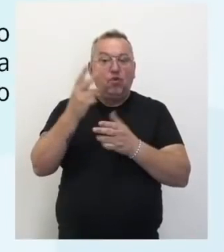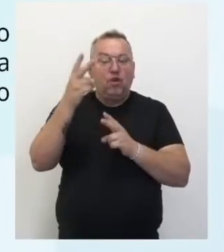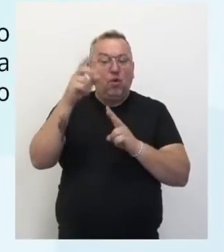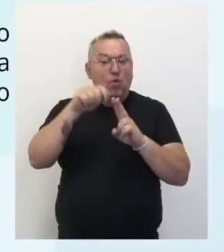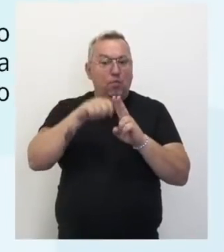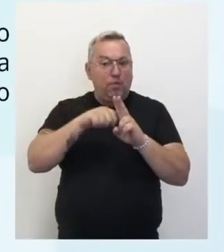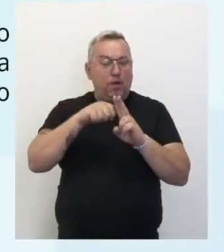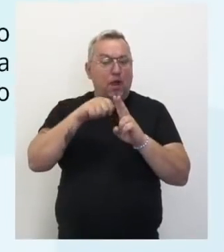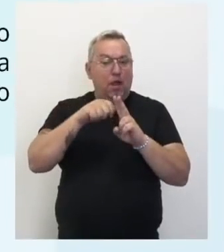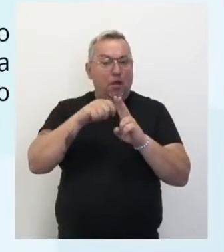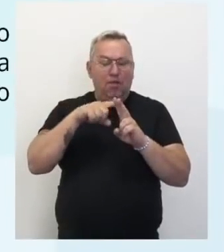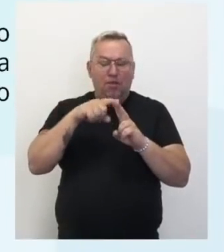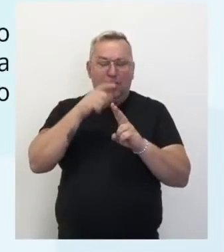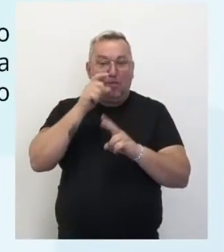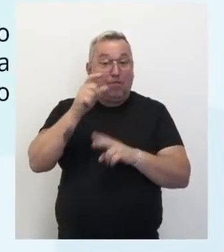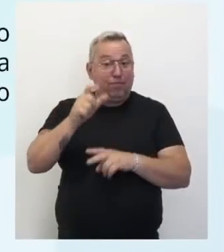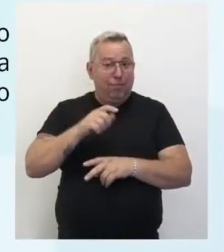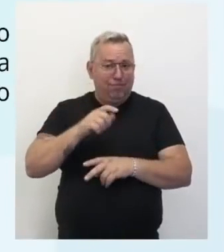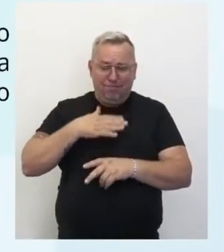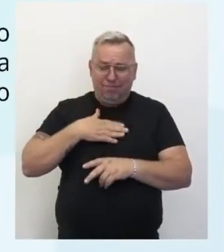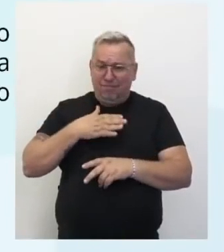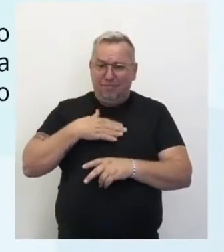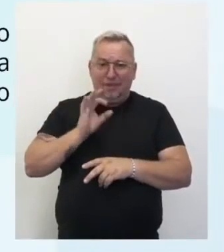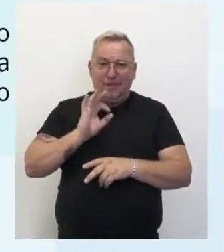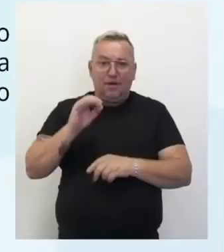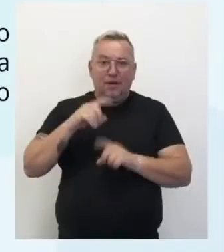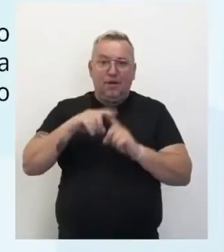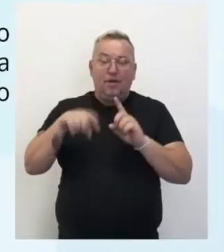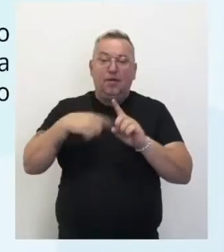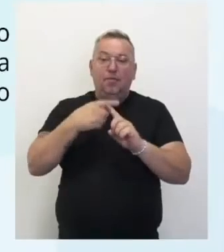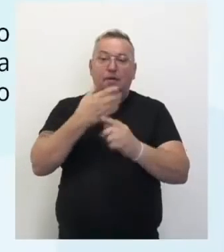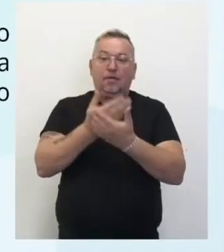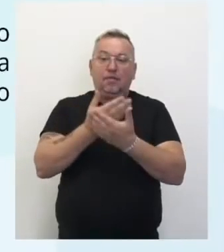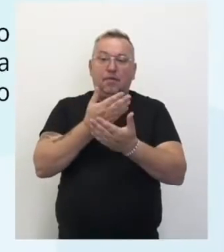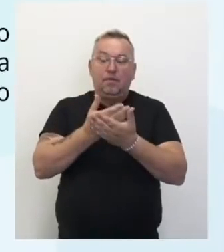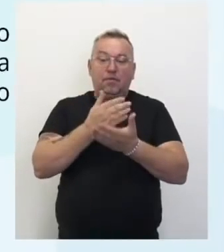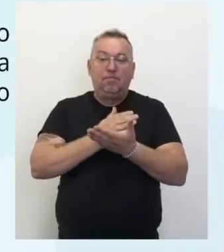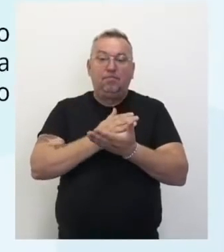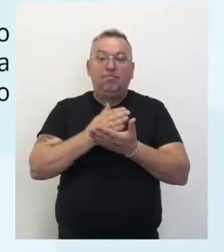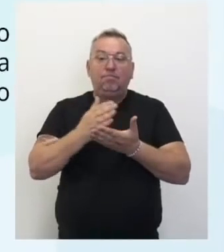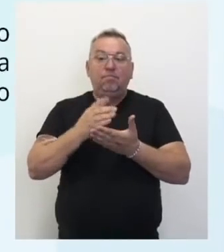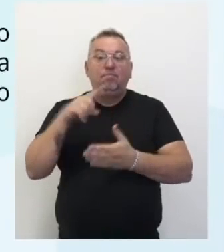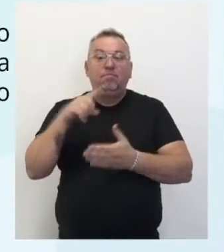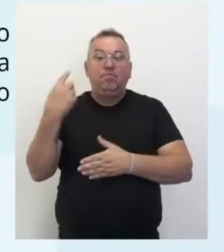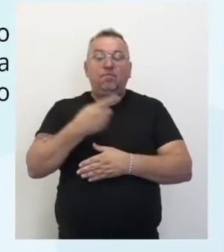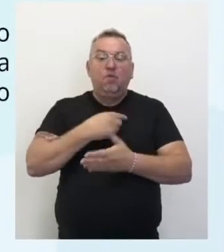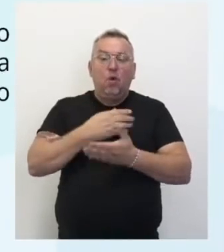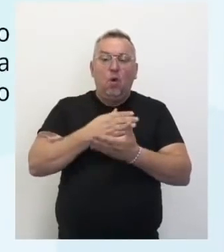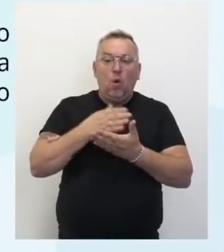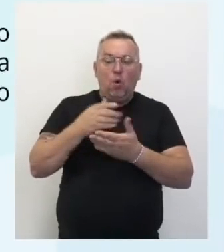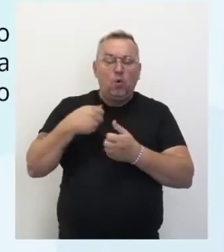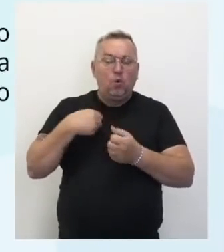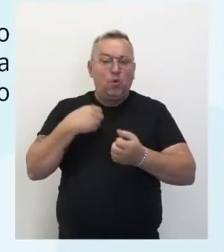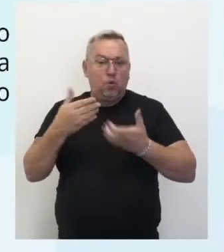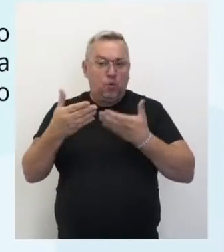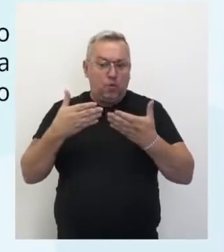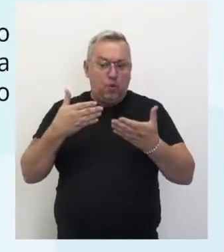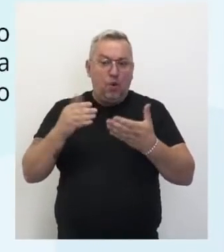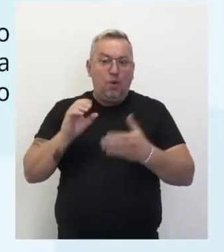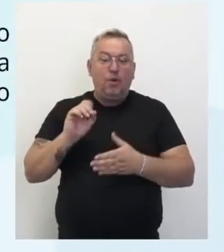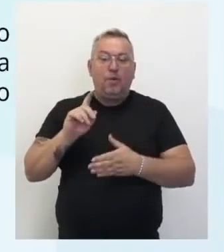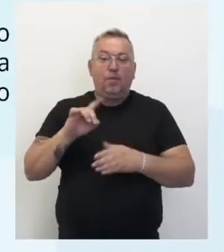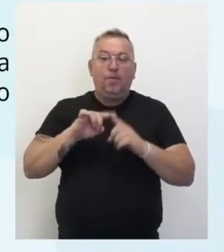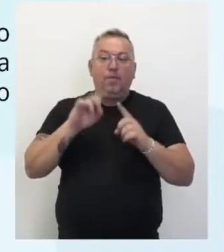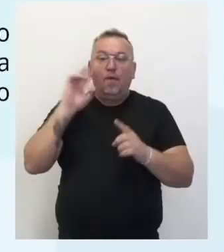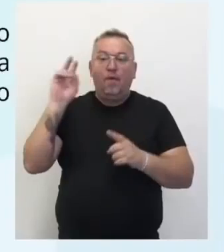bimestre, não fiquem me xingando, não fiquem bravos comigo, é mais uma aula introdutória para a gente começar essa conversa aí, tá bom? Então tá